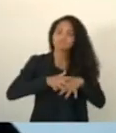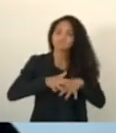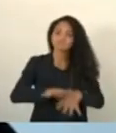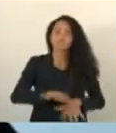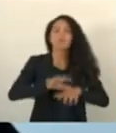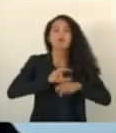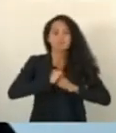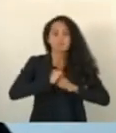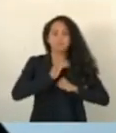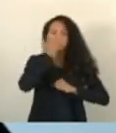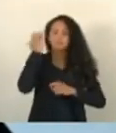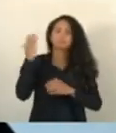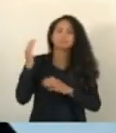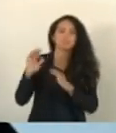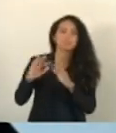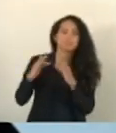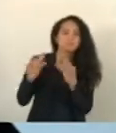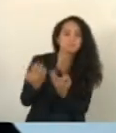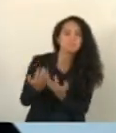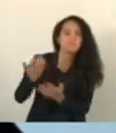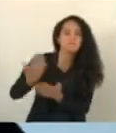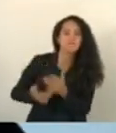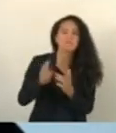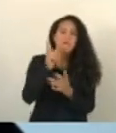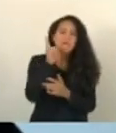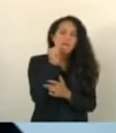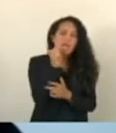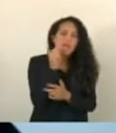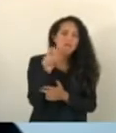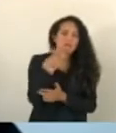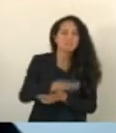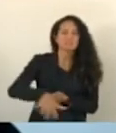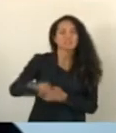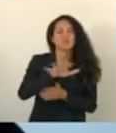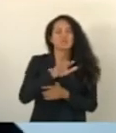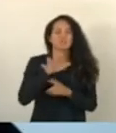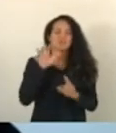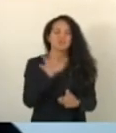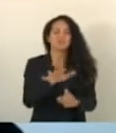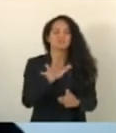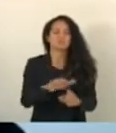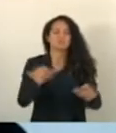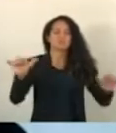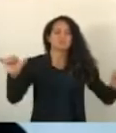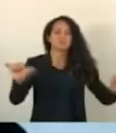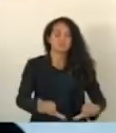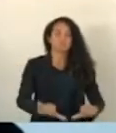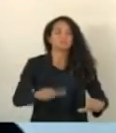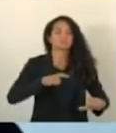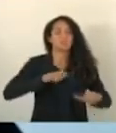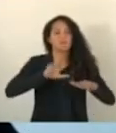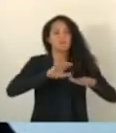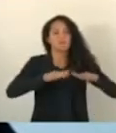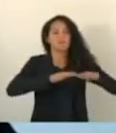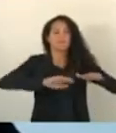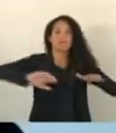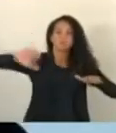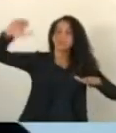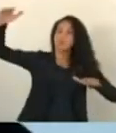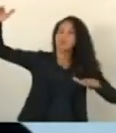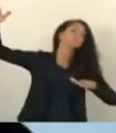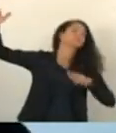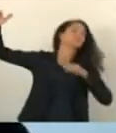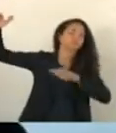sua mobília, o comércio foi super impactado, porque Jardim América tem uma parte alta e tem a